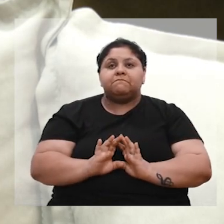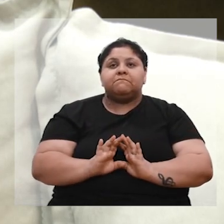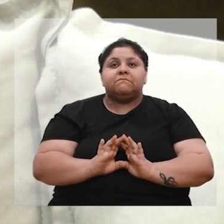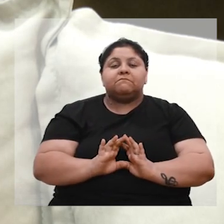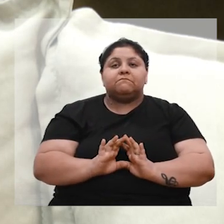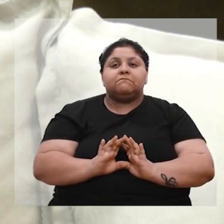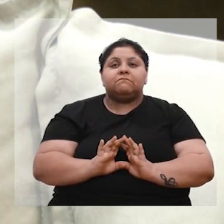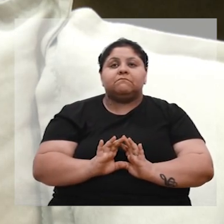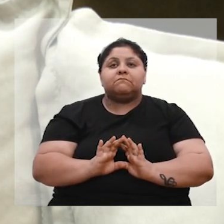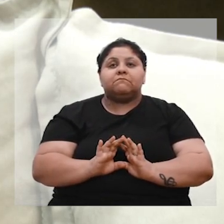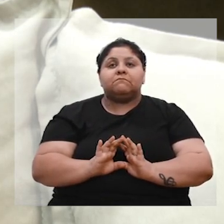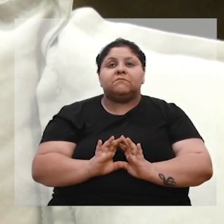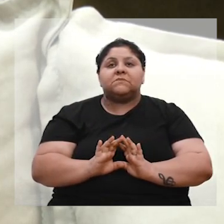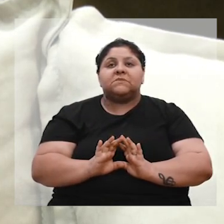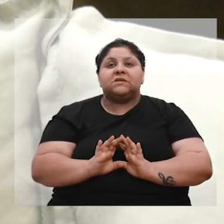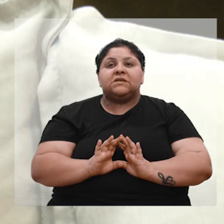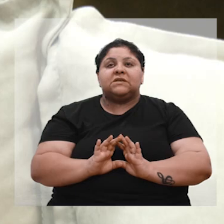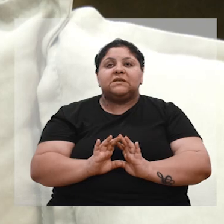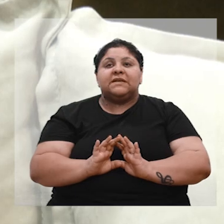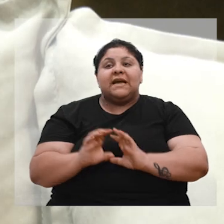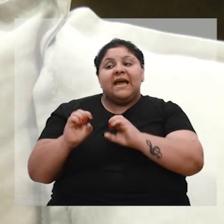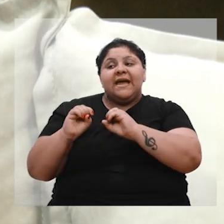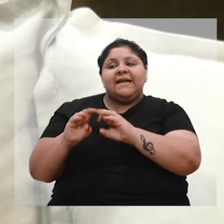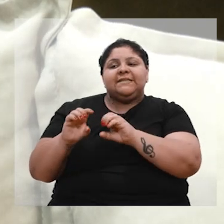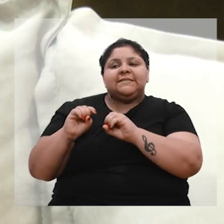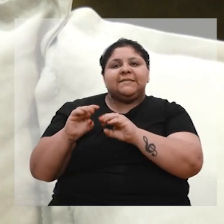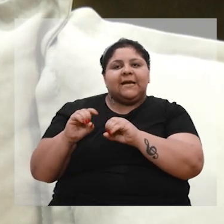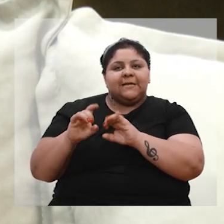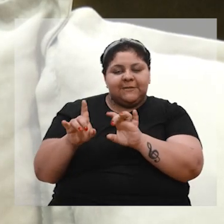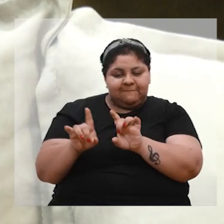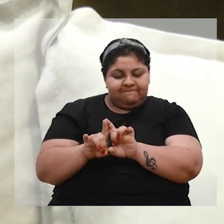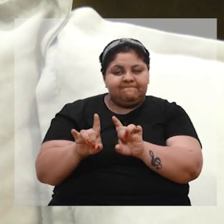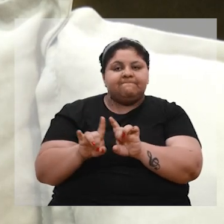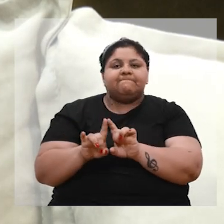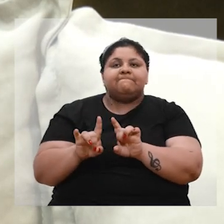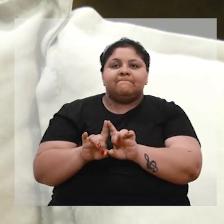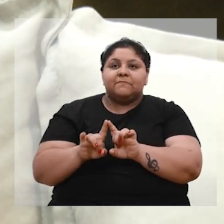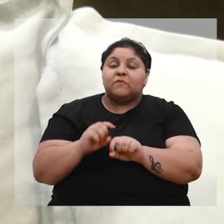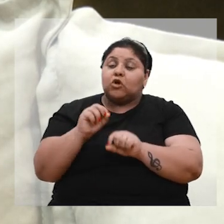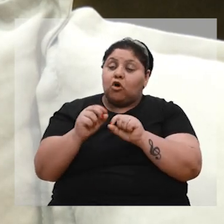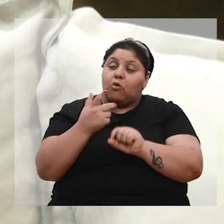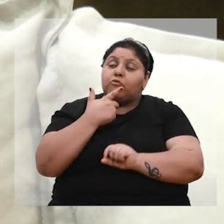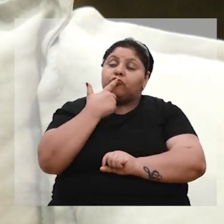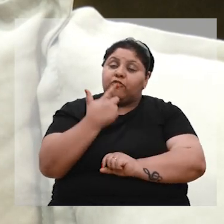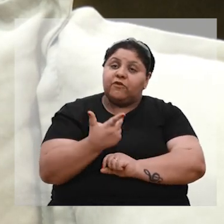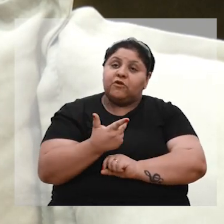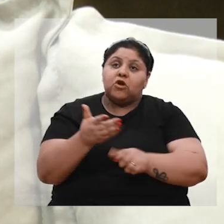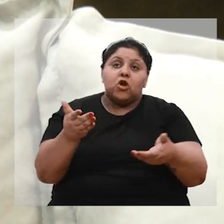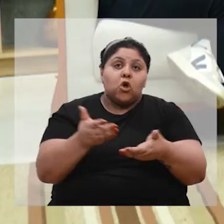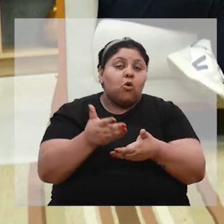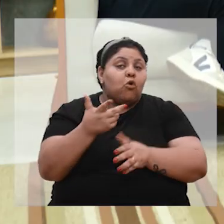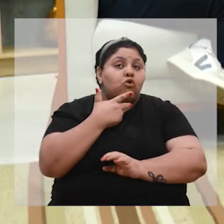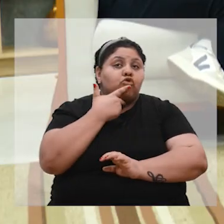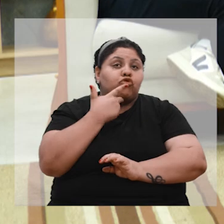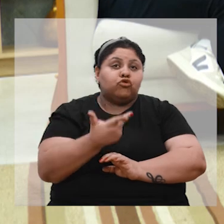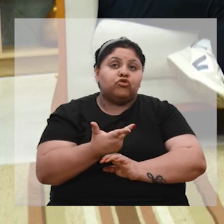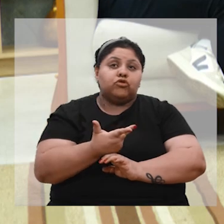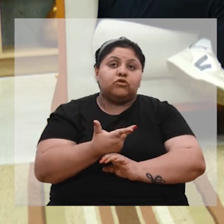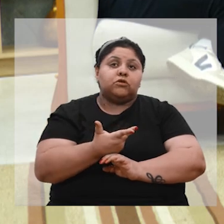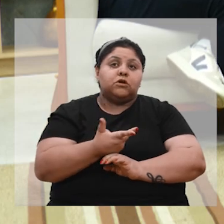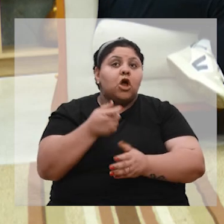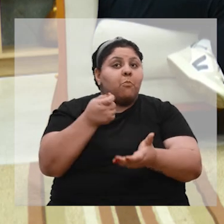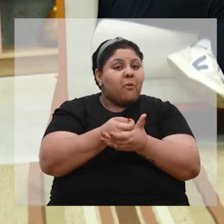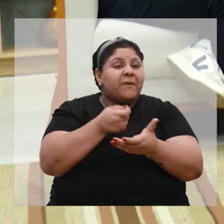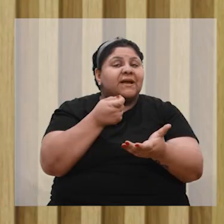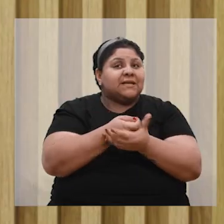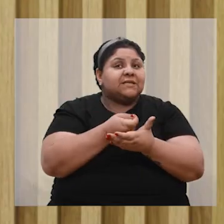né, assumir essa função de ensinar. Né? Então E bem falou você, Cris, porque hoje a gente fala,